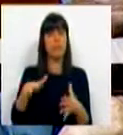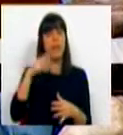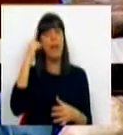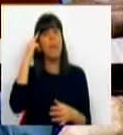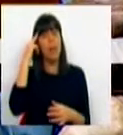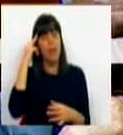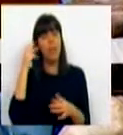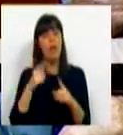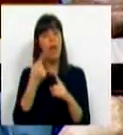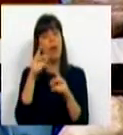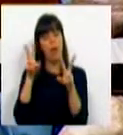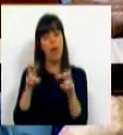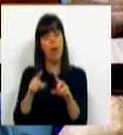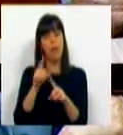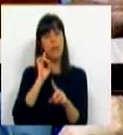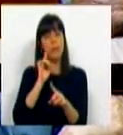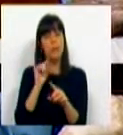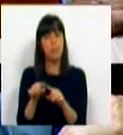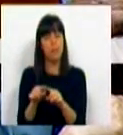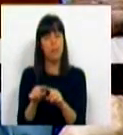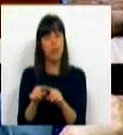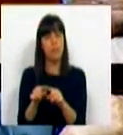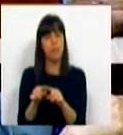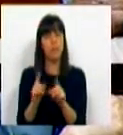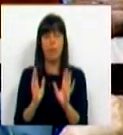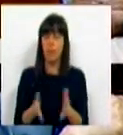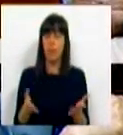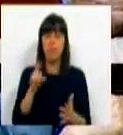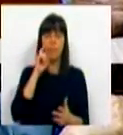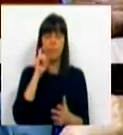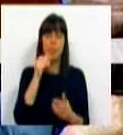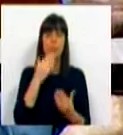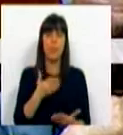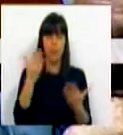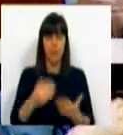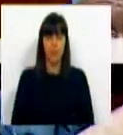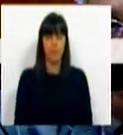da Madeira é um assunto muito importante e é necessário acautelar. Muito obrigado.